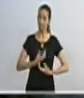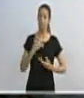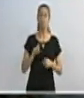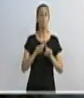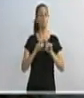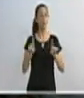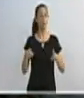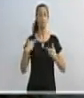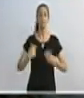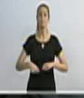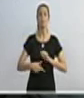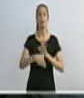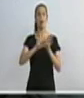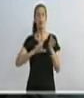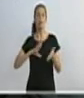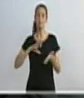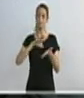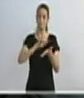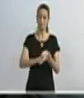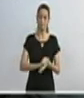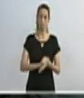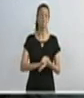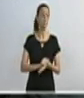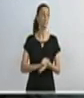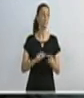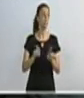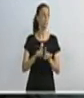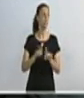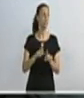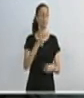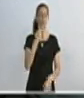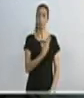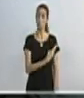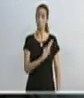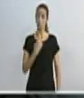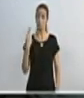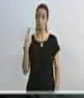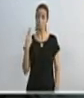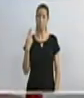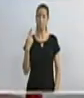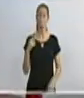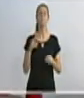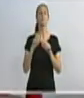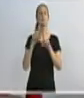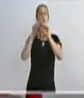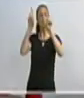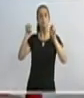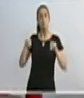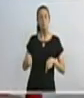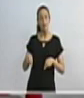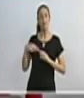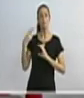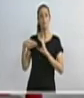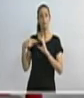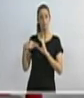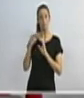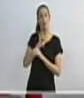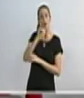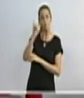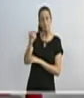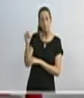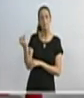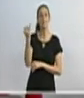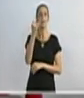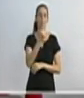Porém, é necessária a prévia inscrição, fornecendo o seu nome junto aos funcionários da Câmara, que logo mais estarão à